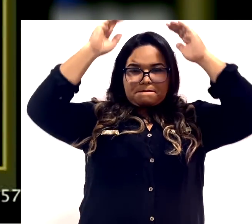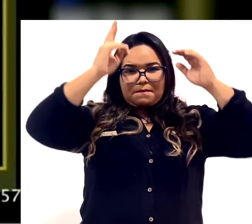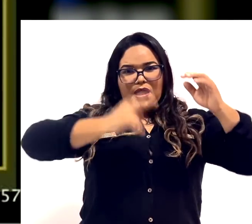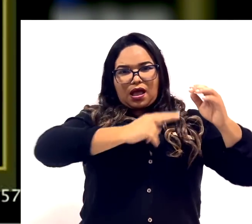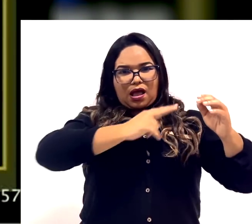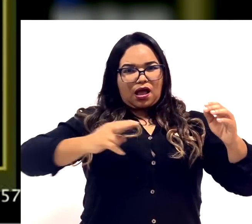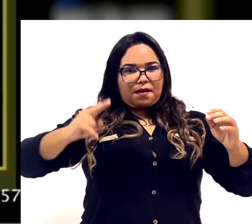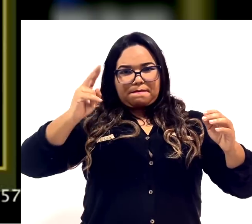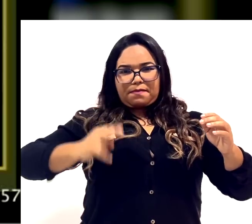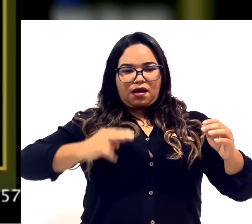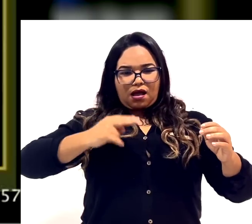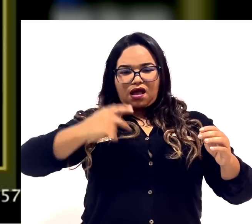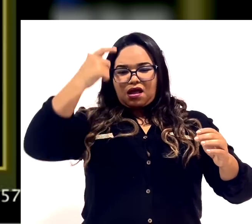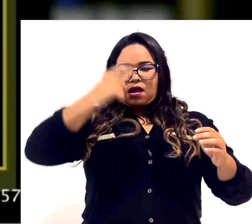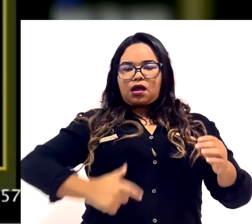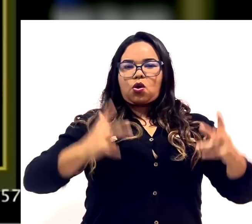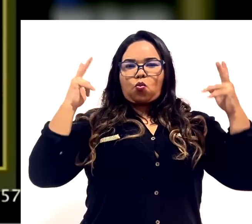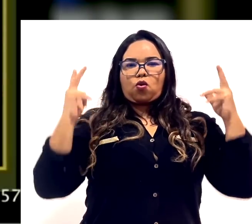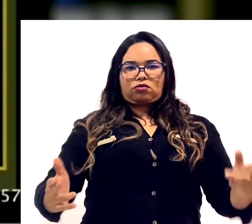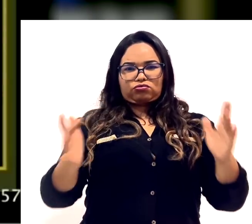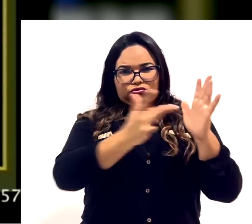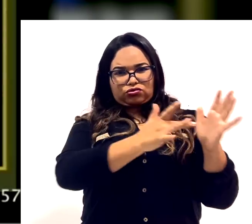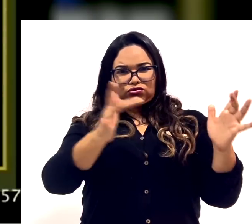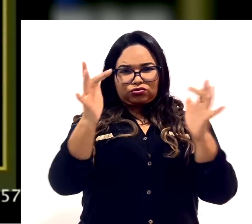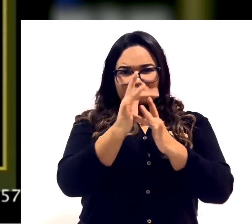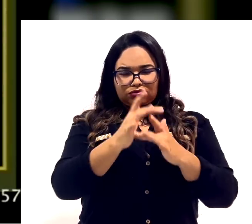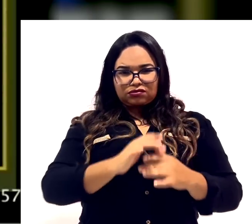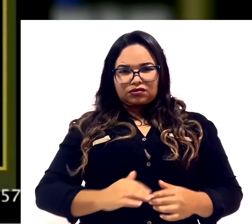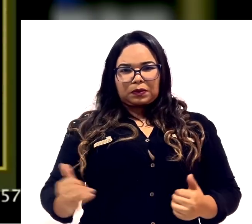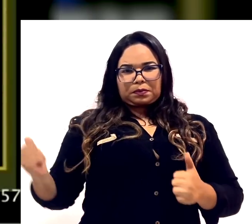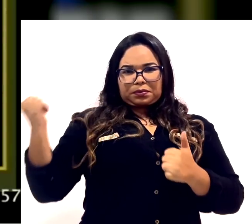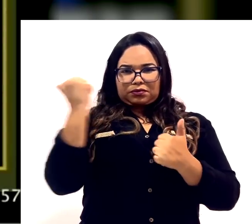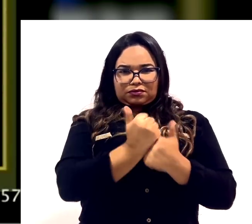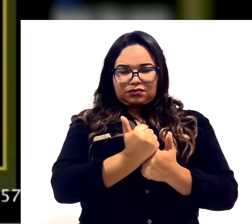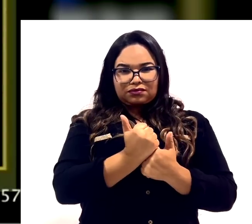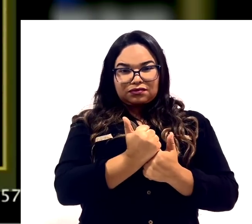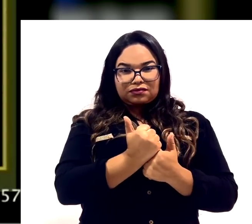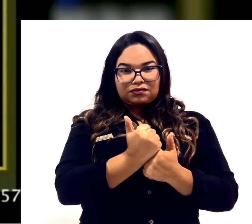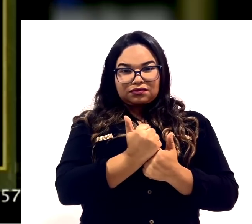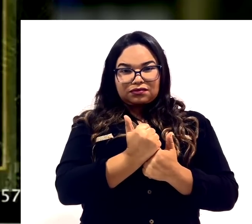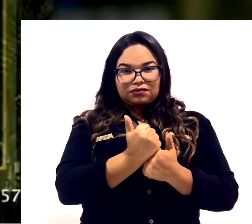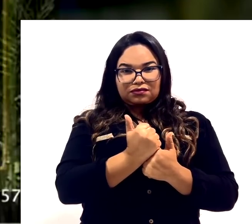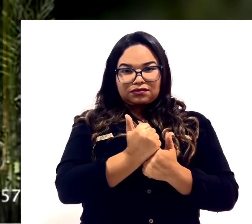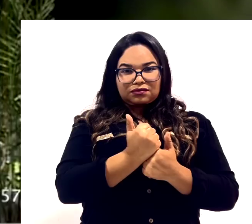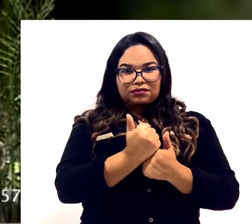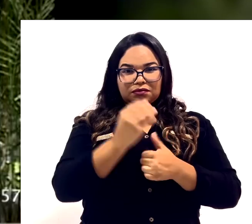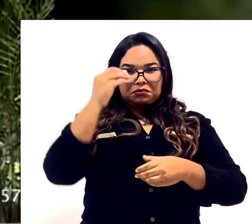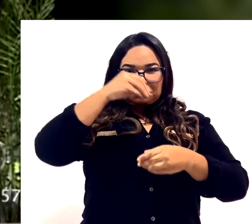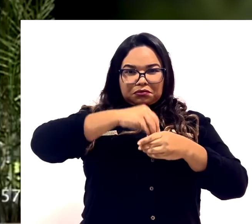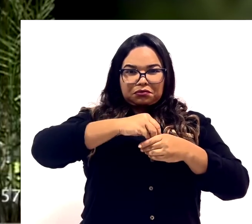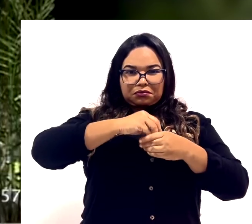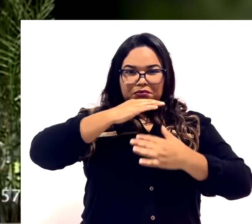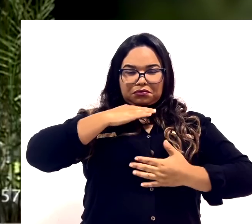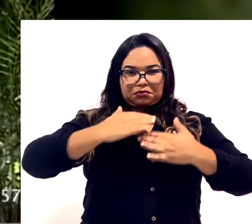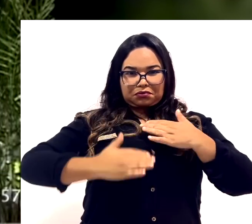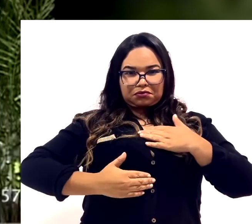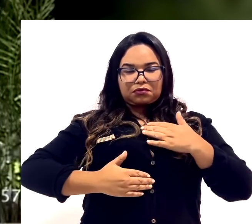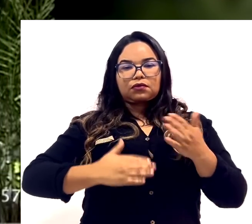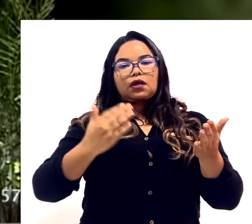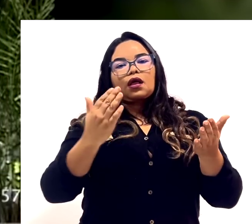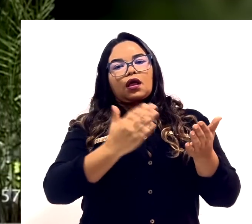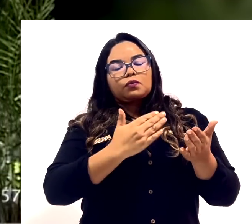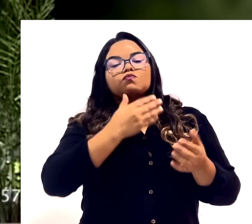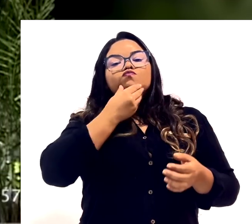Jesus Cristo, mas ele é o próprio Jesus Cristo, ocultado sob o véu da carne. O Nacional Católico, julho